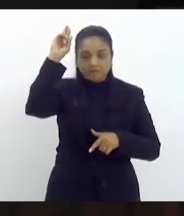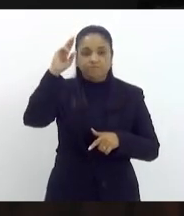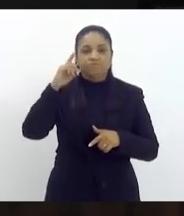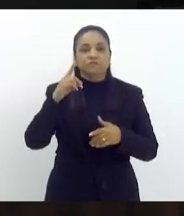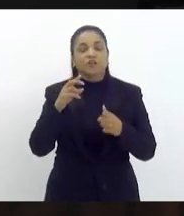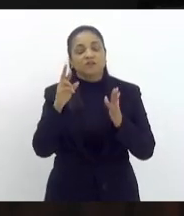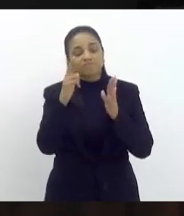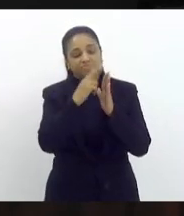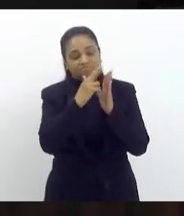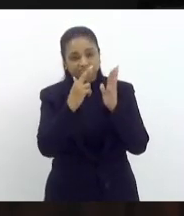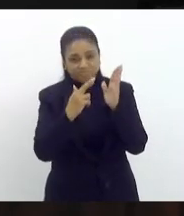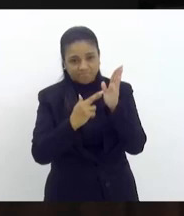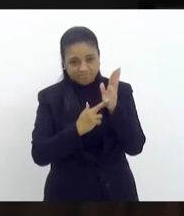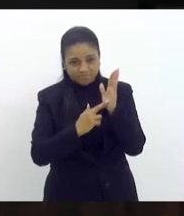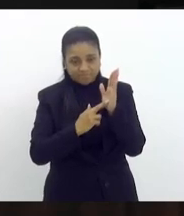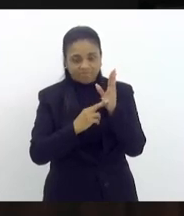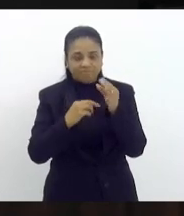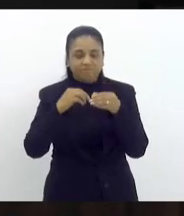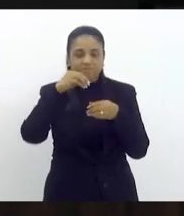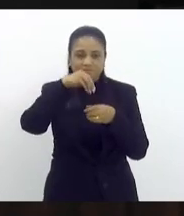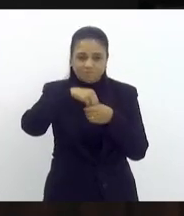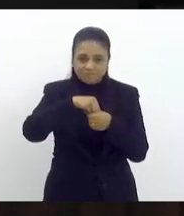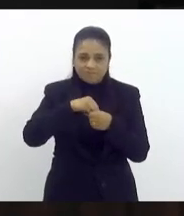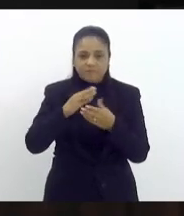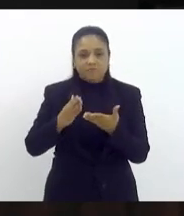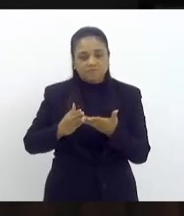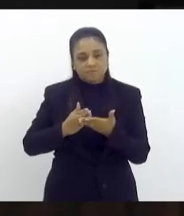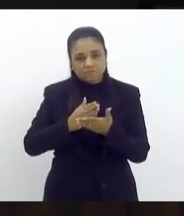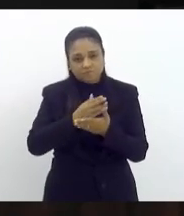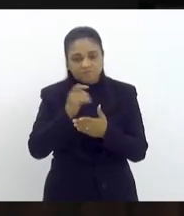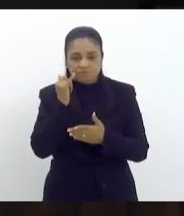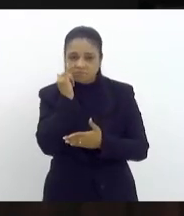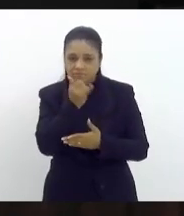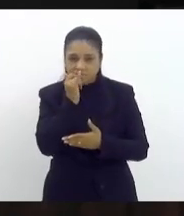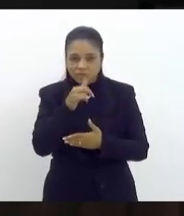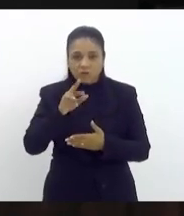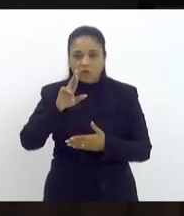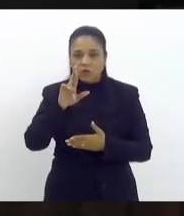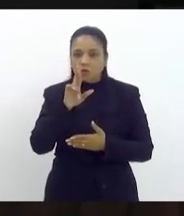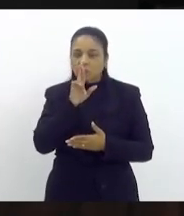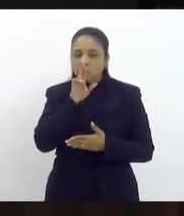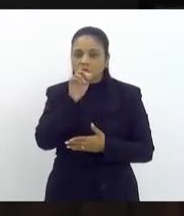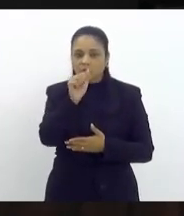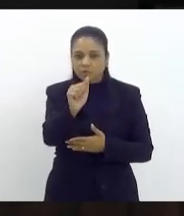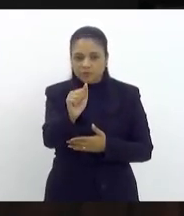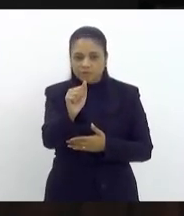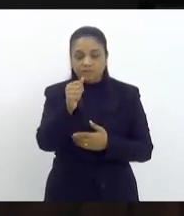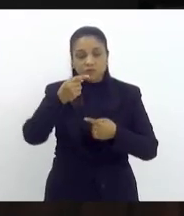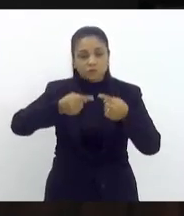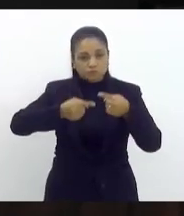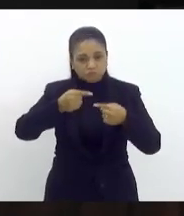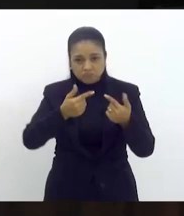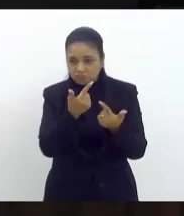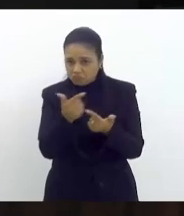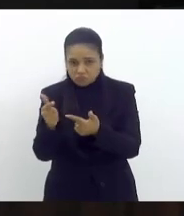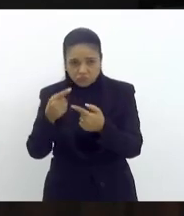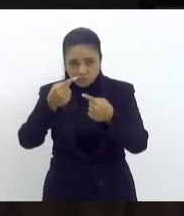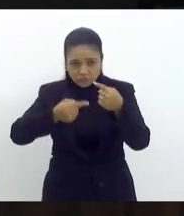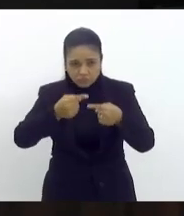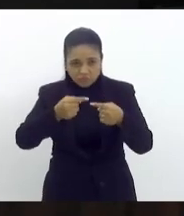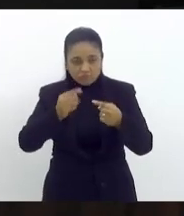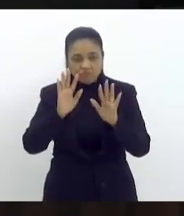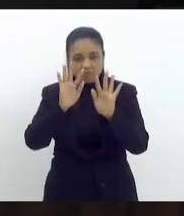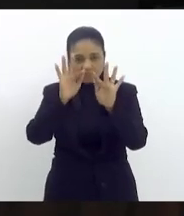internas e proposições externas favorável relator deputado Rodrigo Amorim em discussão não havendo quem queira discutir